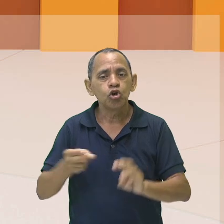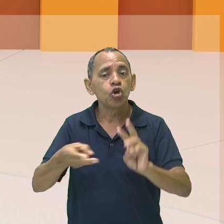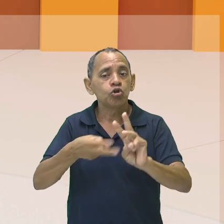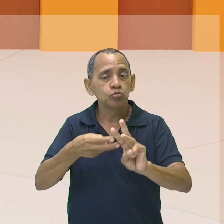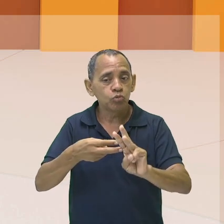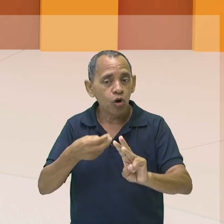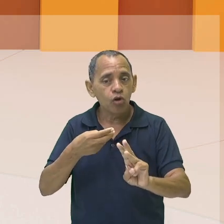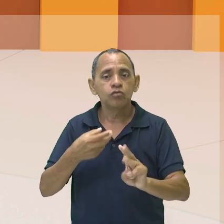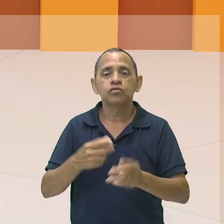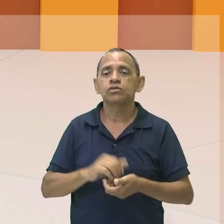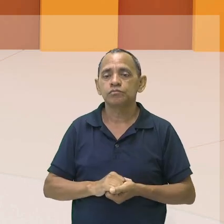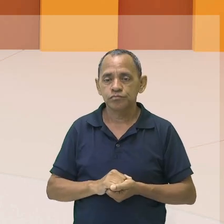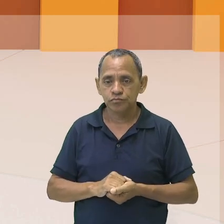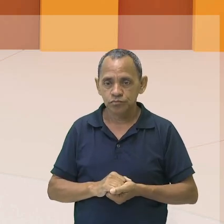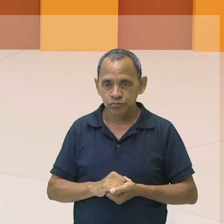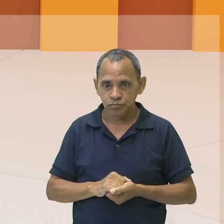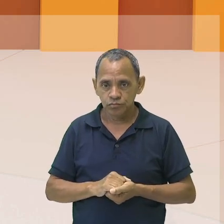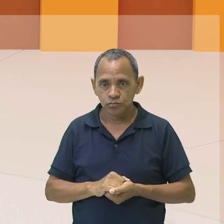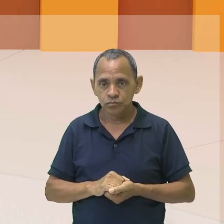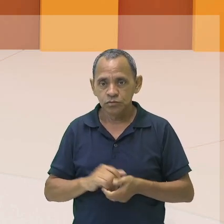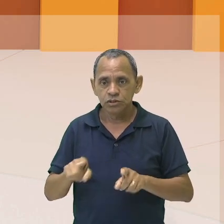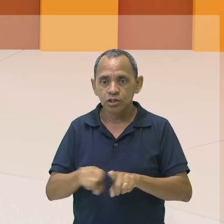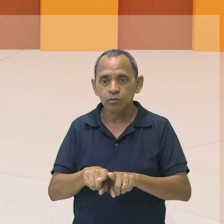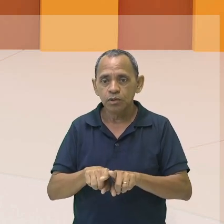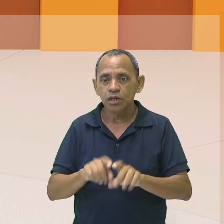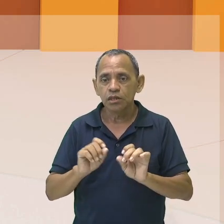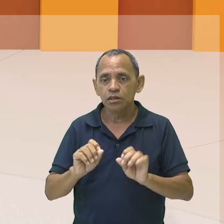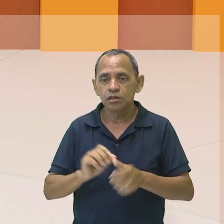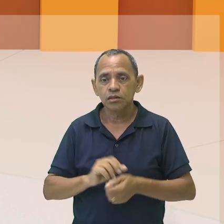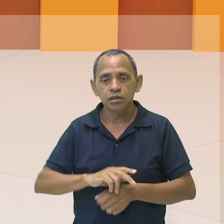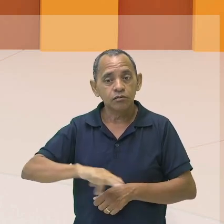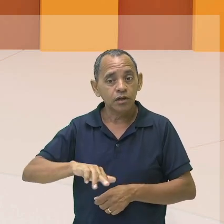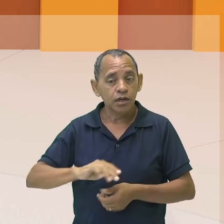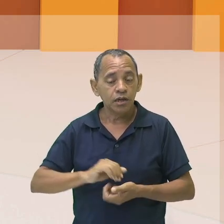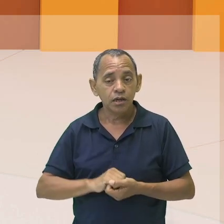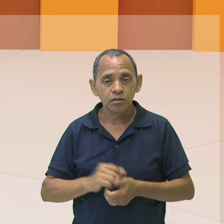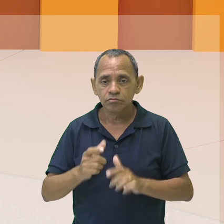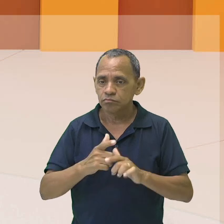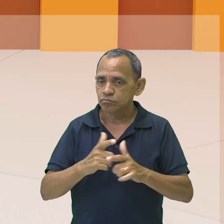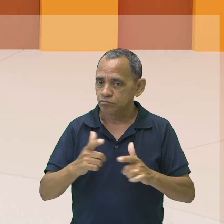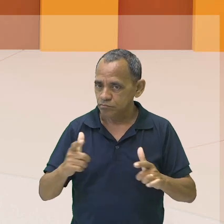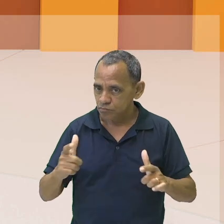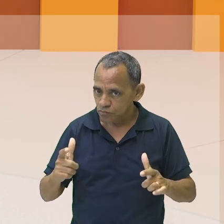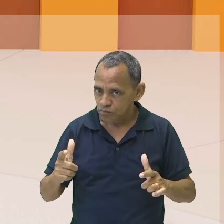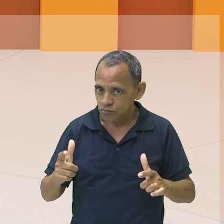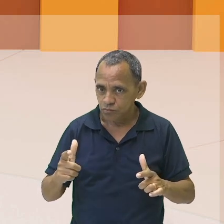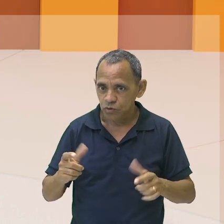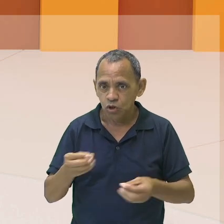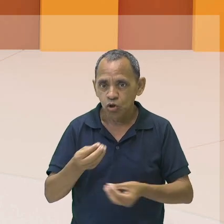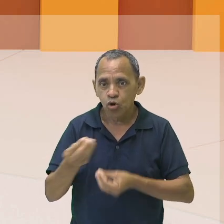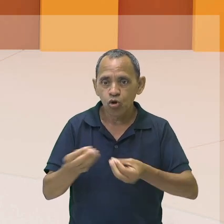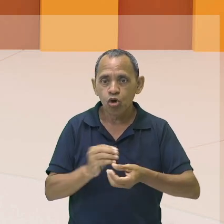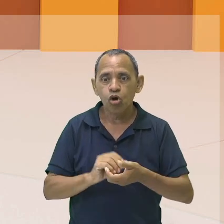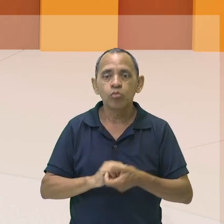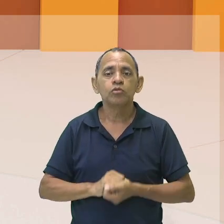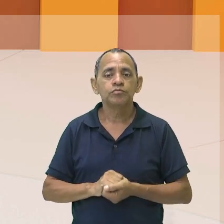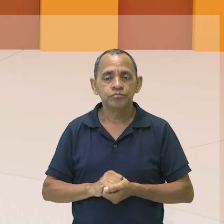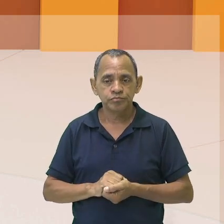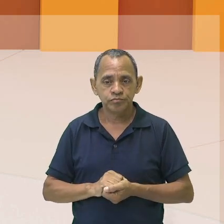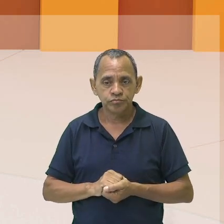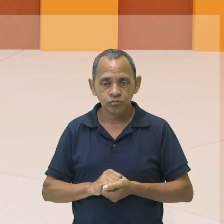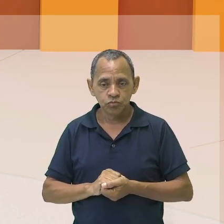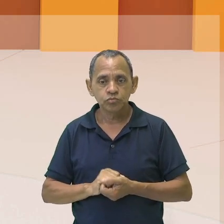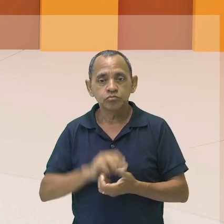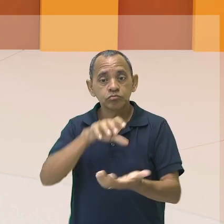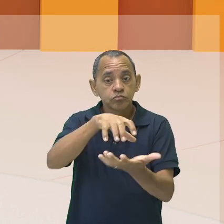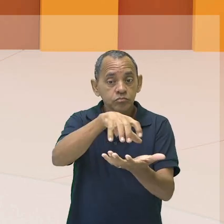das populações quilombolas. Eu estou falando do extrativismo em larga escala, feita por grandes corporações, como as mineradoras,